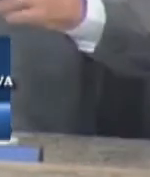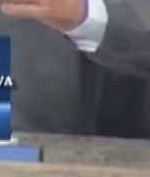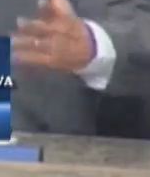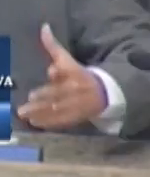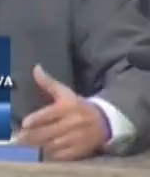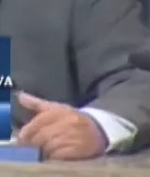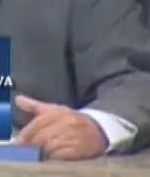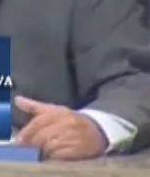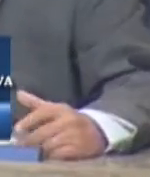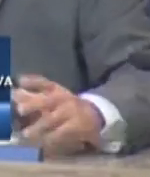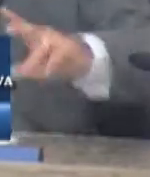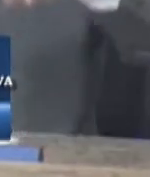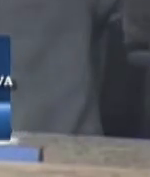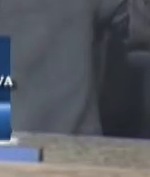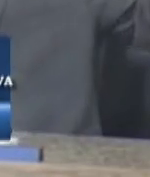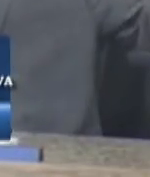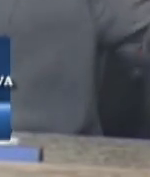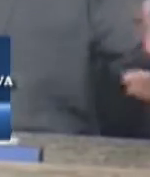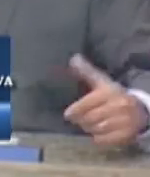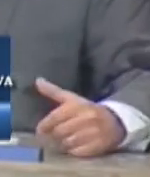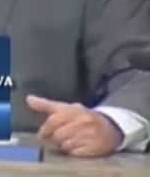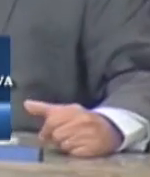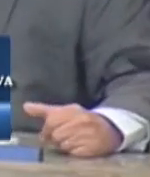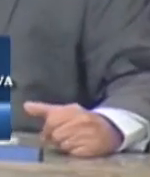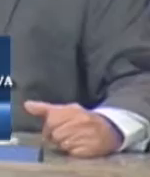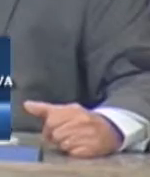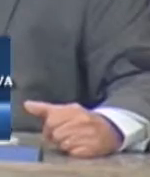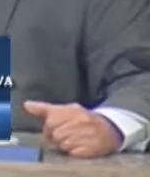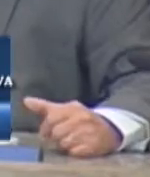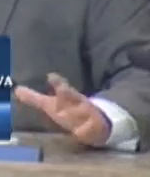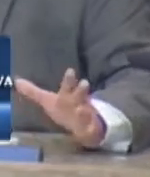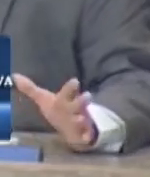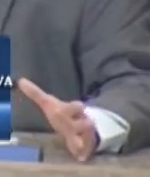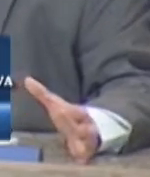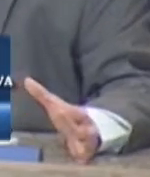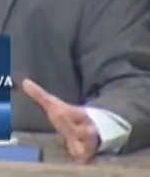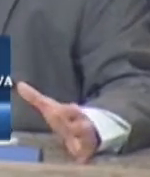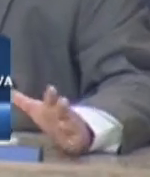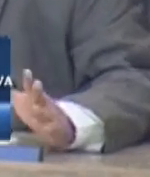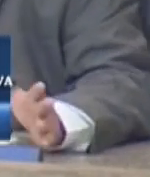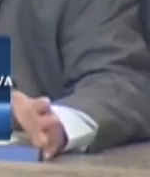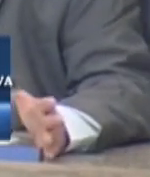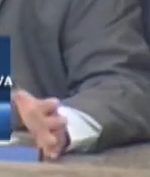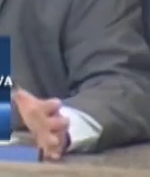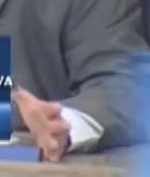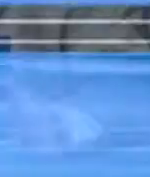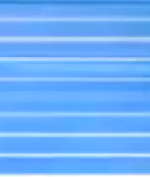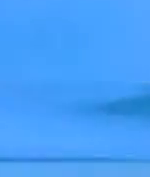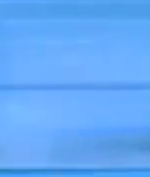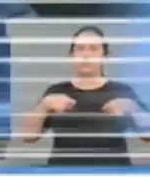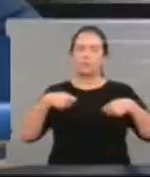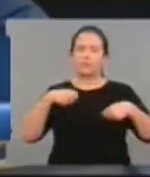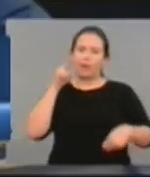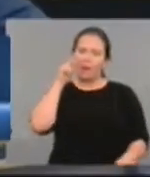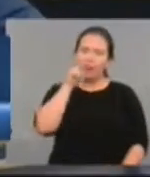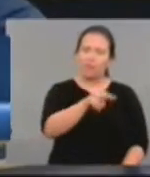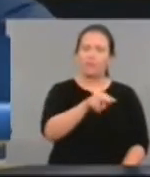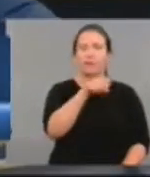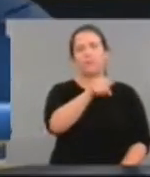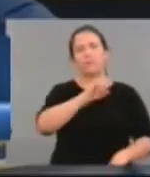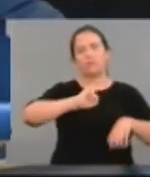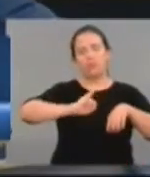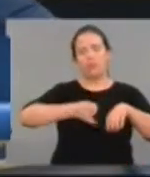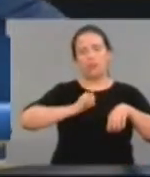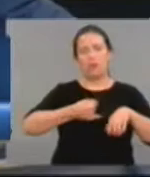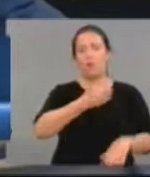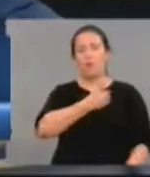pensando em alcançar o governo ou os governos municipais é assim é a política e assim é a vida governo Camilo Santana